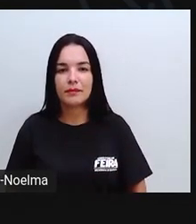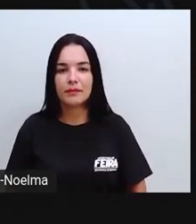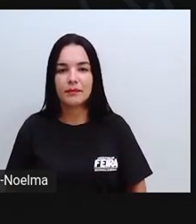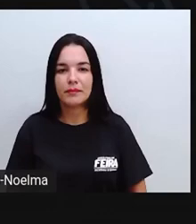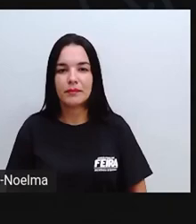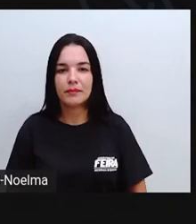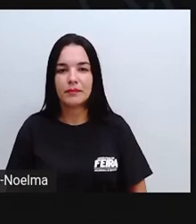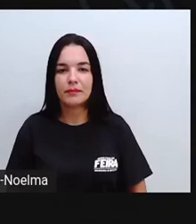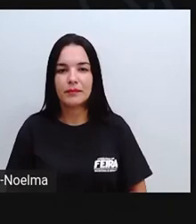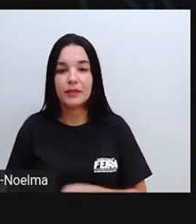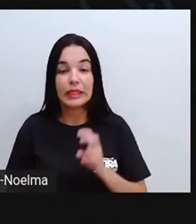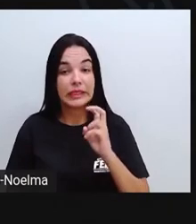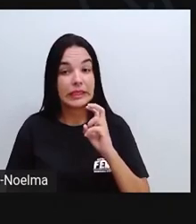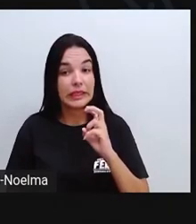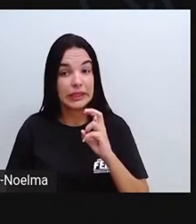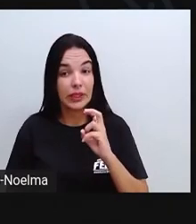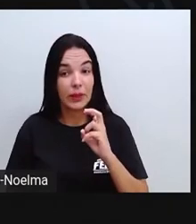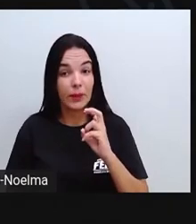15